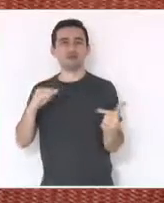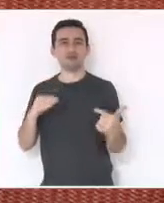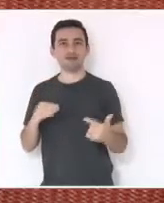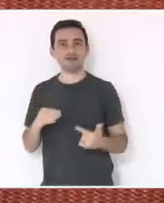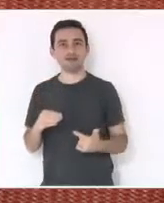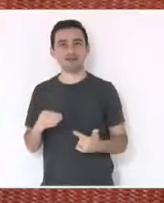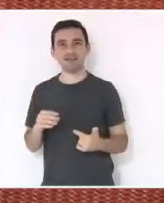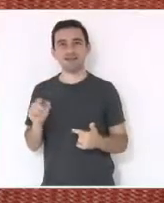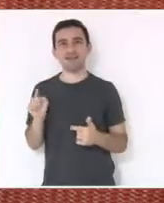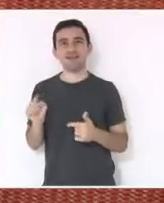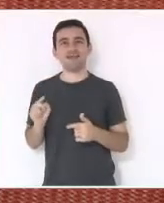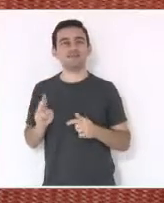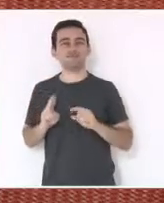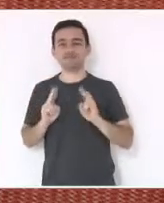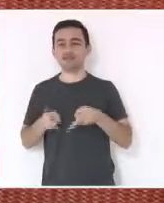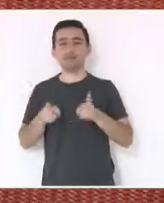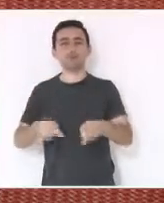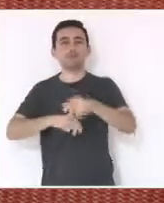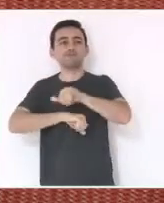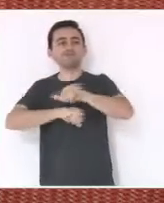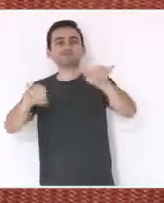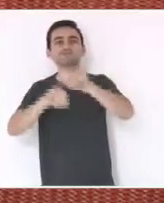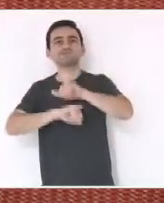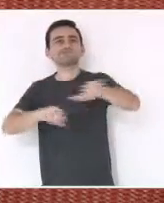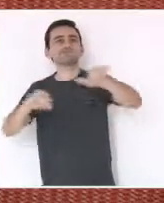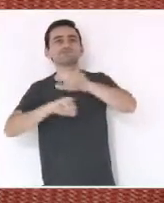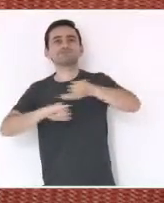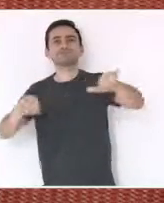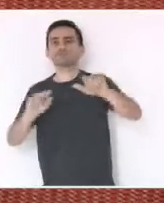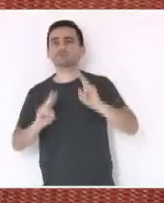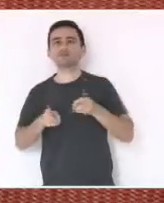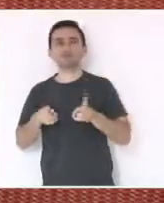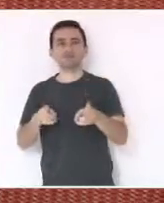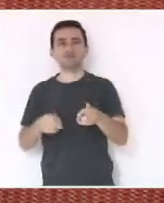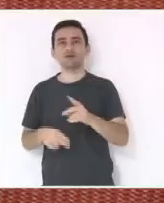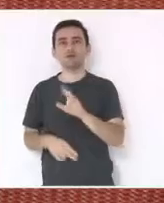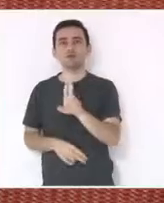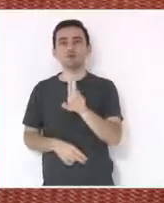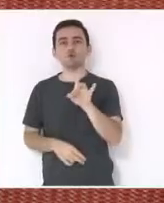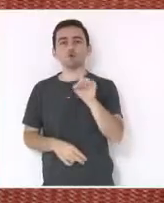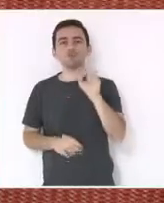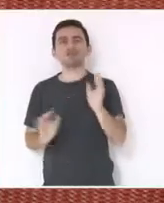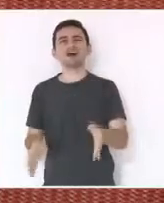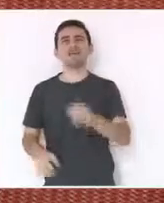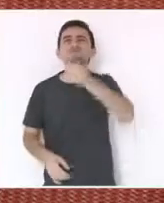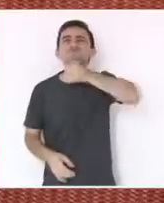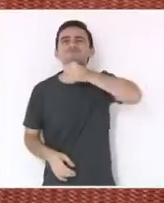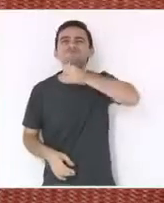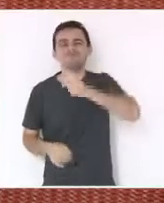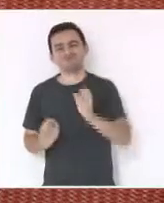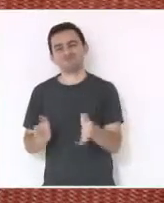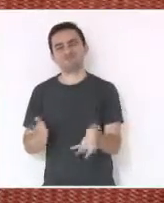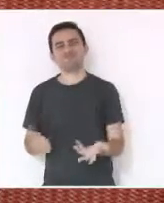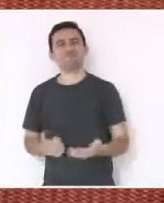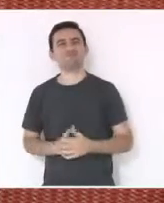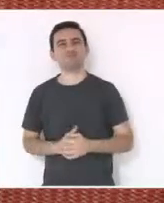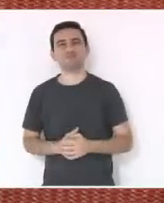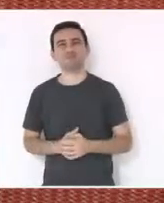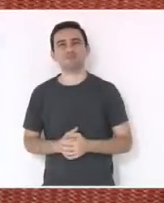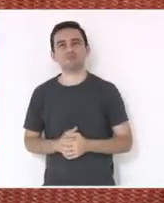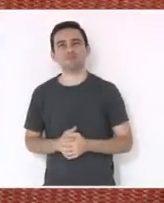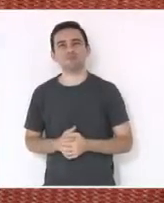fica sempre em campanha política então ignora o jogo já está gagá deixa ele de lado a qual a região metropolitana